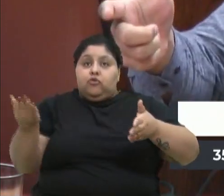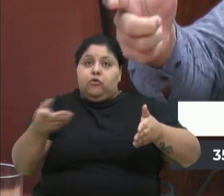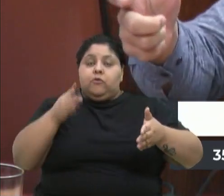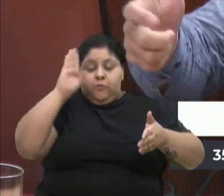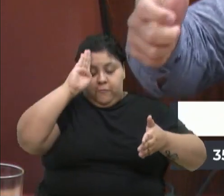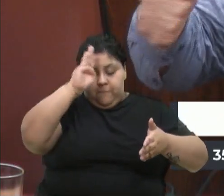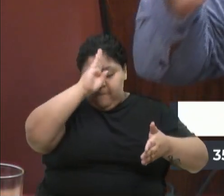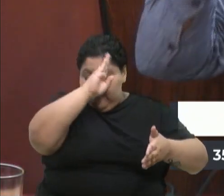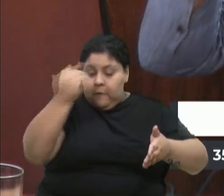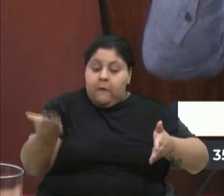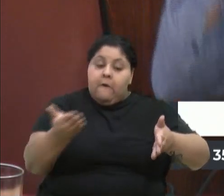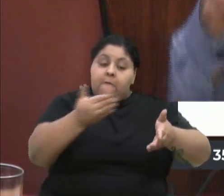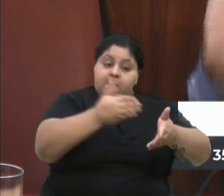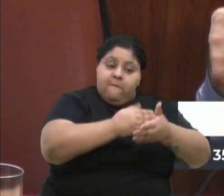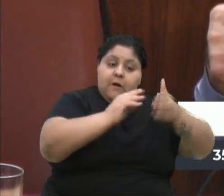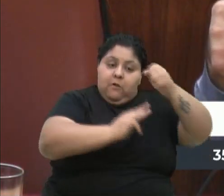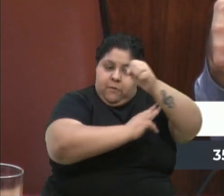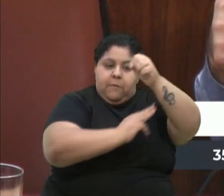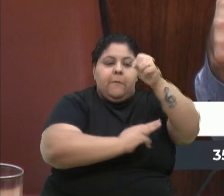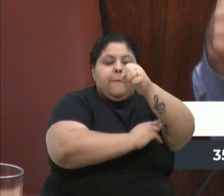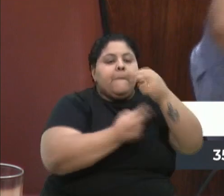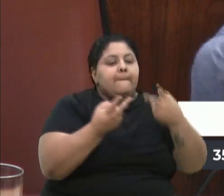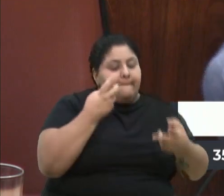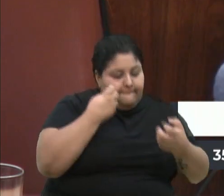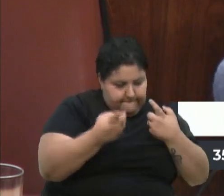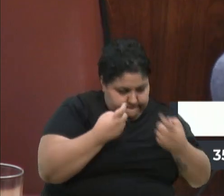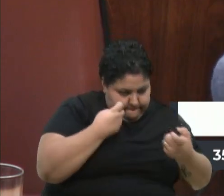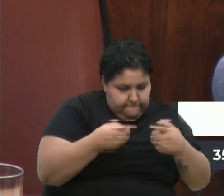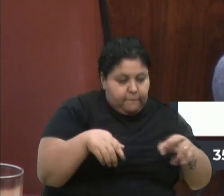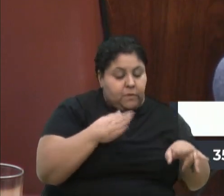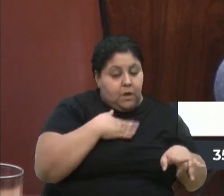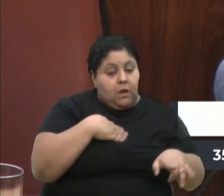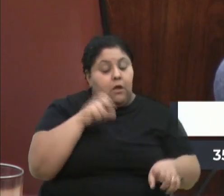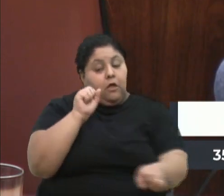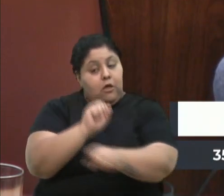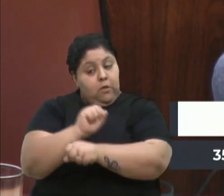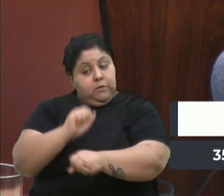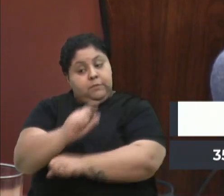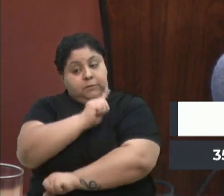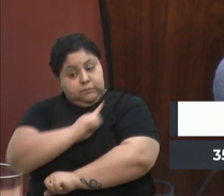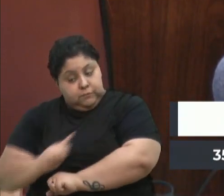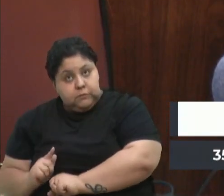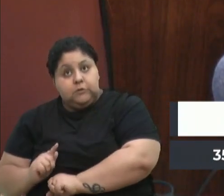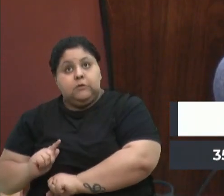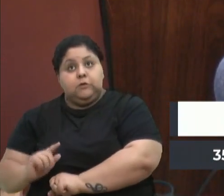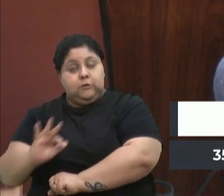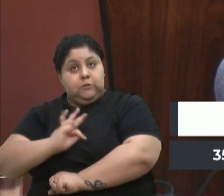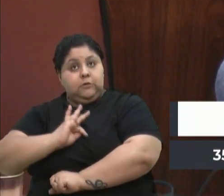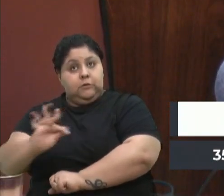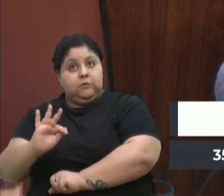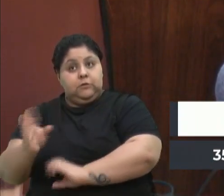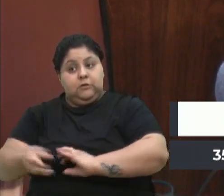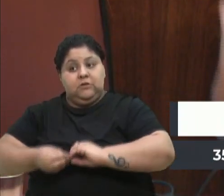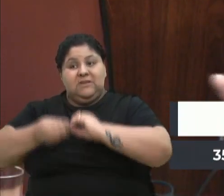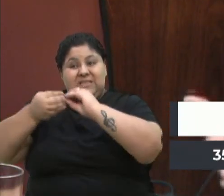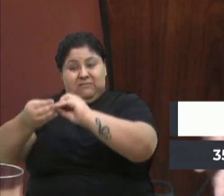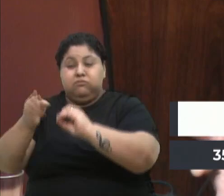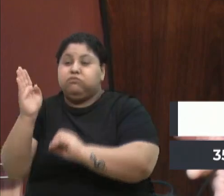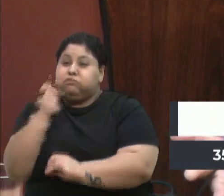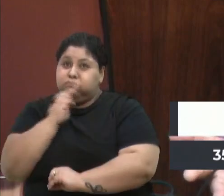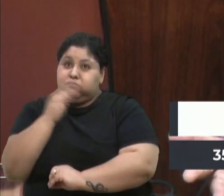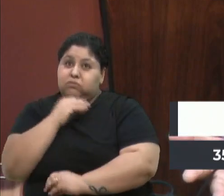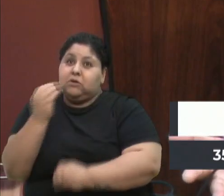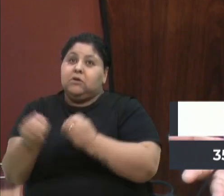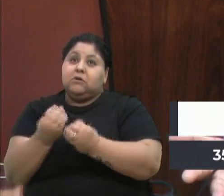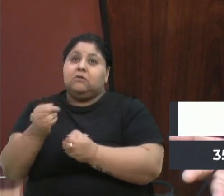refere às pontes e eu espero que o governo federal dê a mesma agilidade como ele deu para